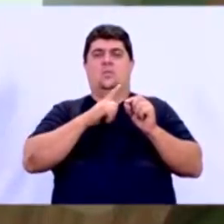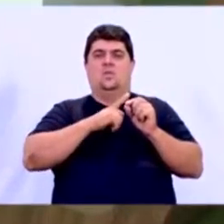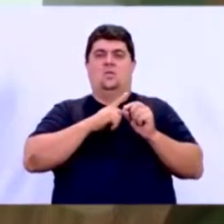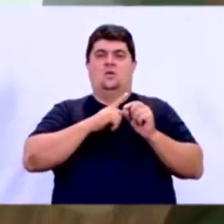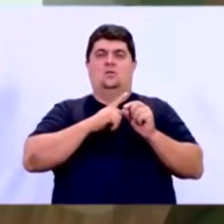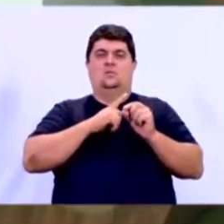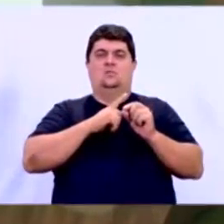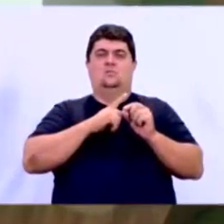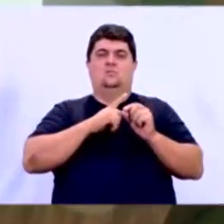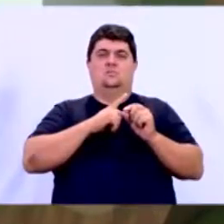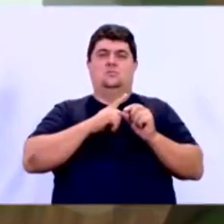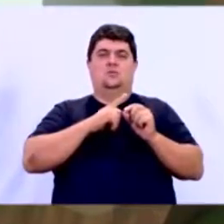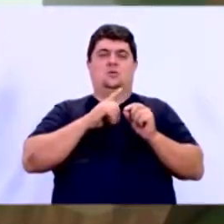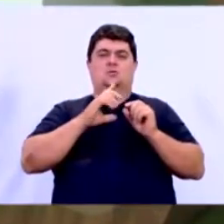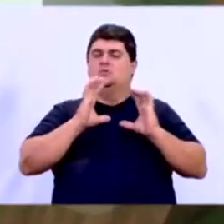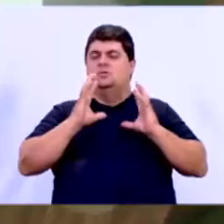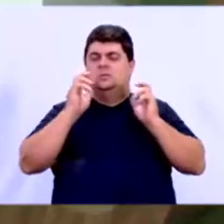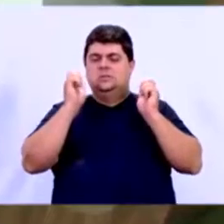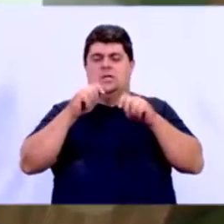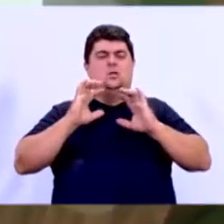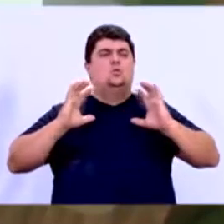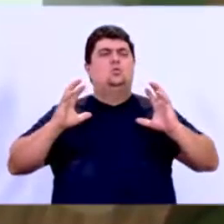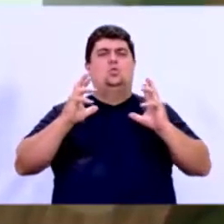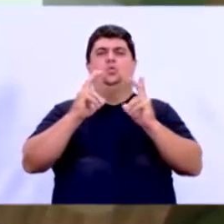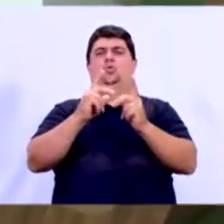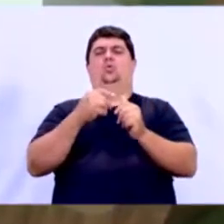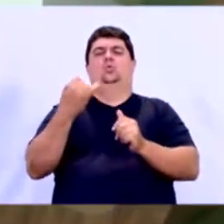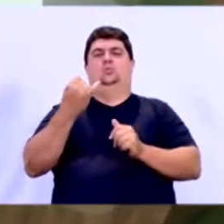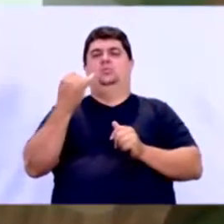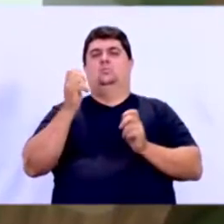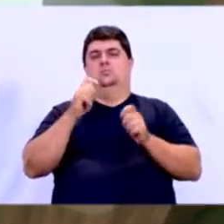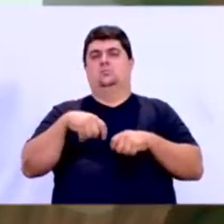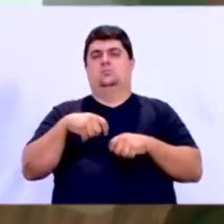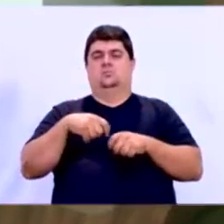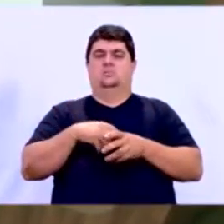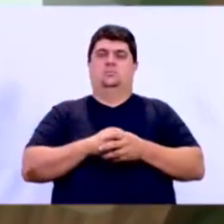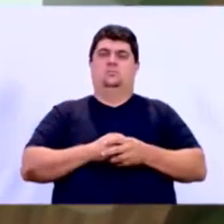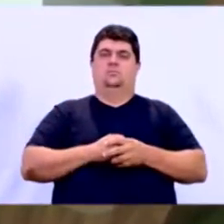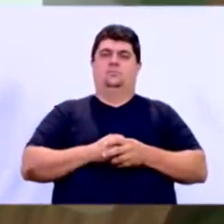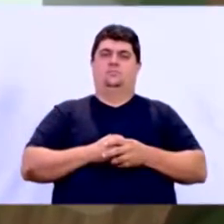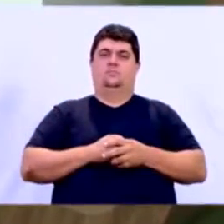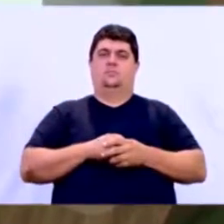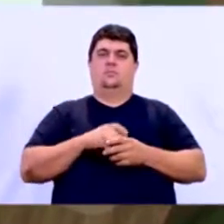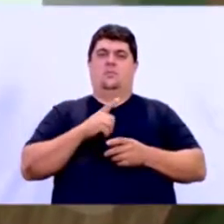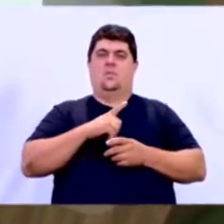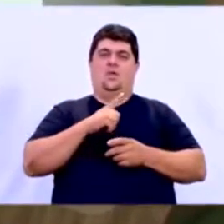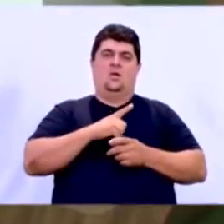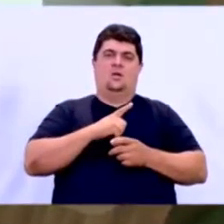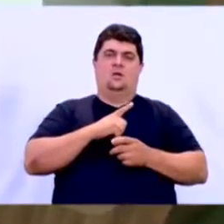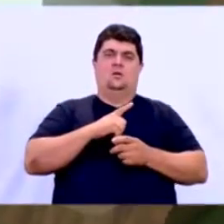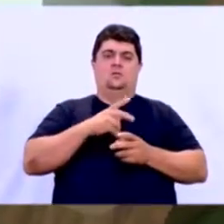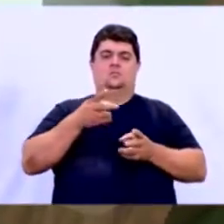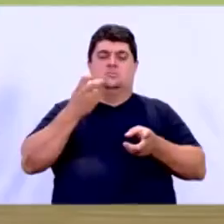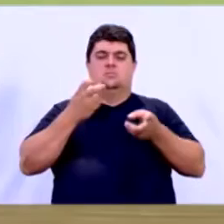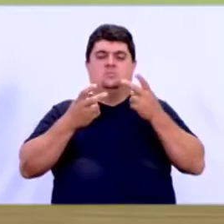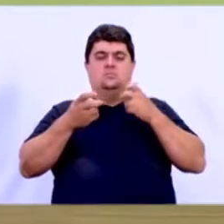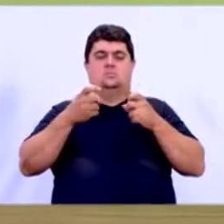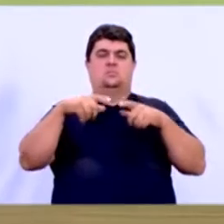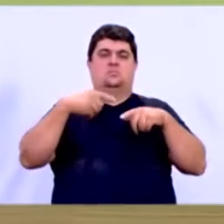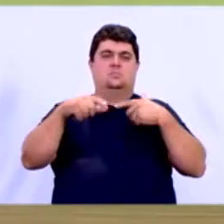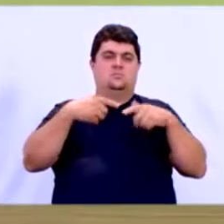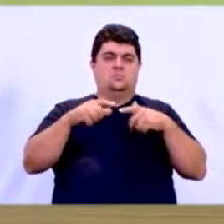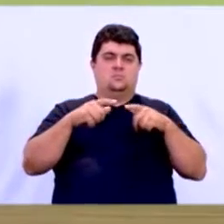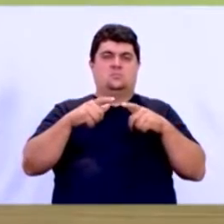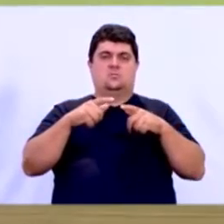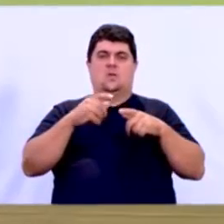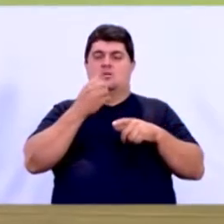tem mercado para várias atividades, não é verdade? E que as demandas por serviços, por mercadorias dentro do